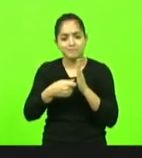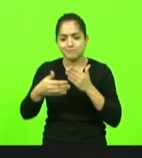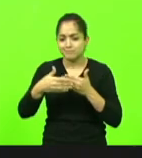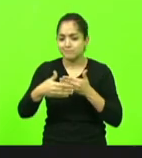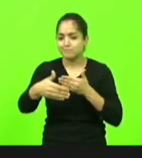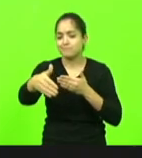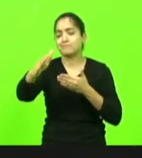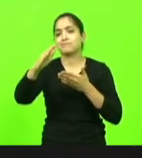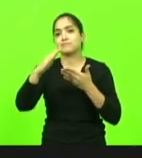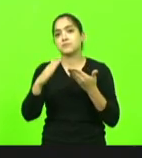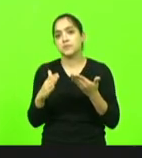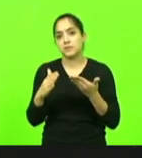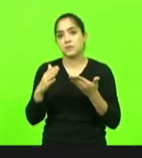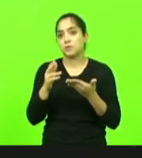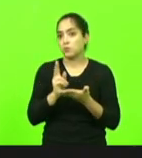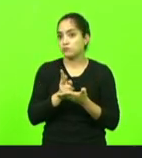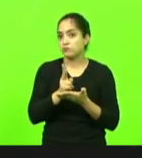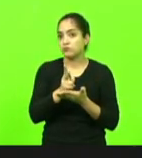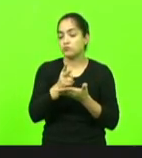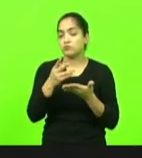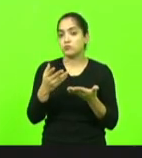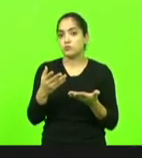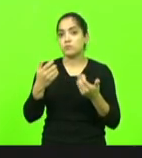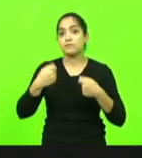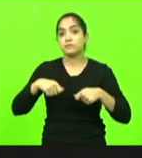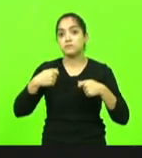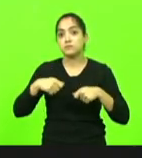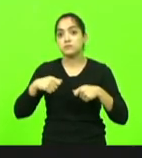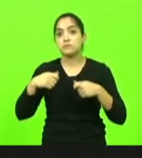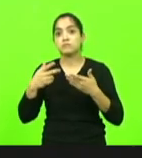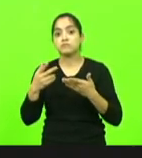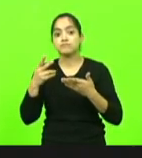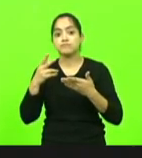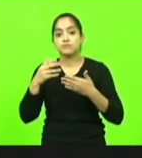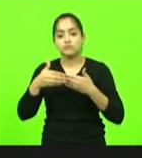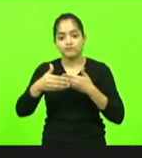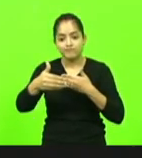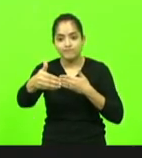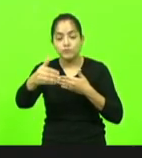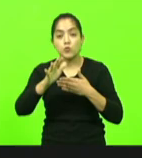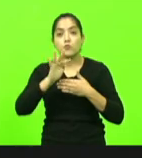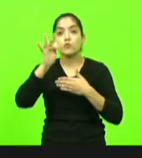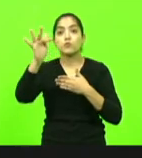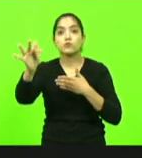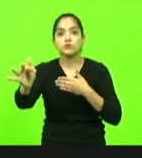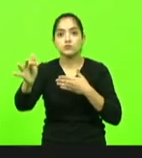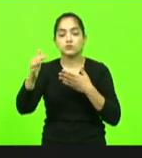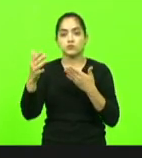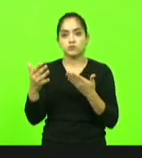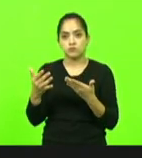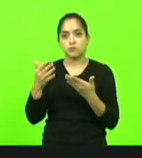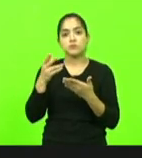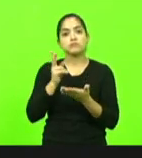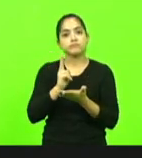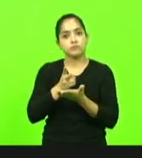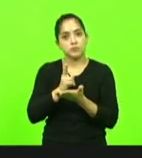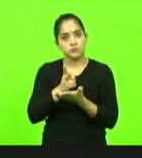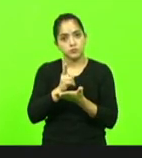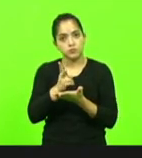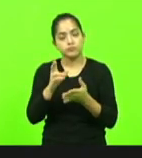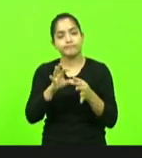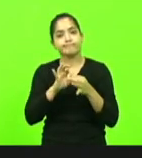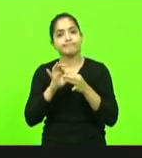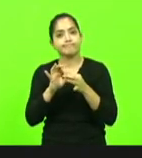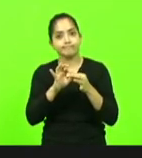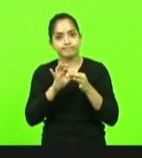muita necessidade de que nós olhemos para frente, para o futuro, e continuemos unidos